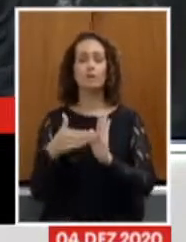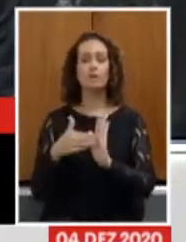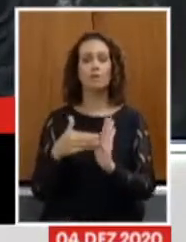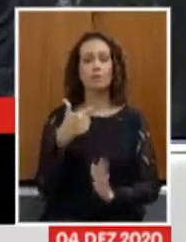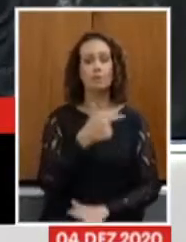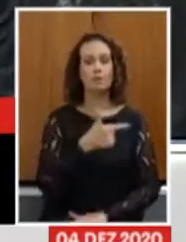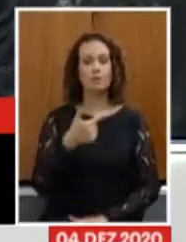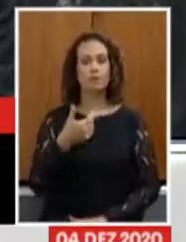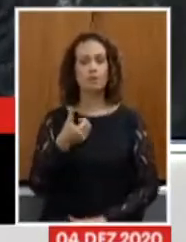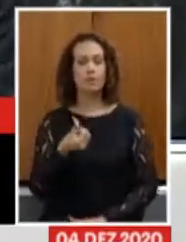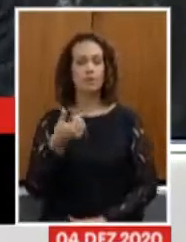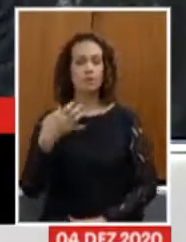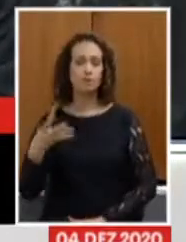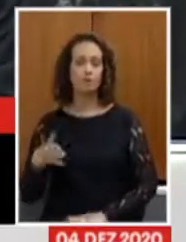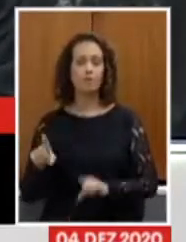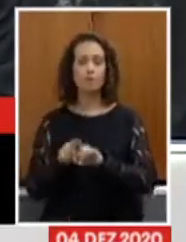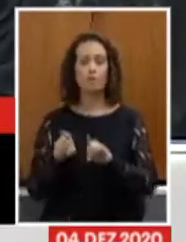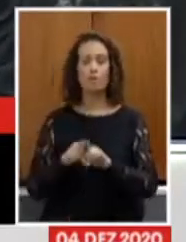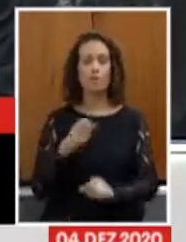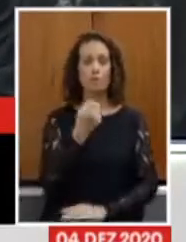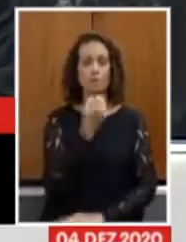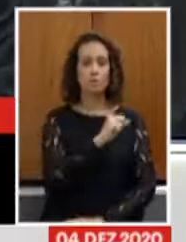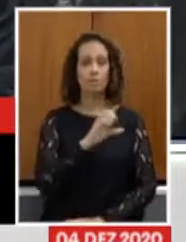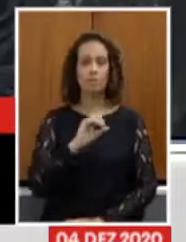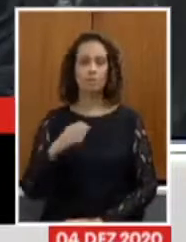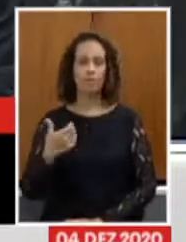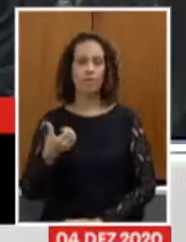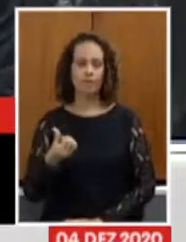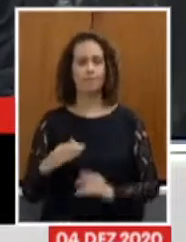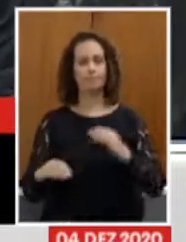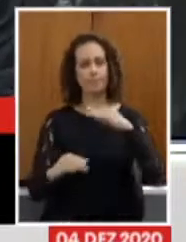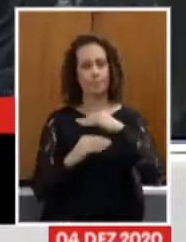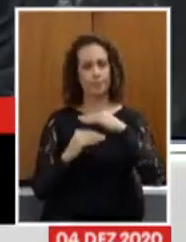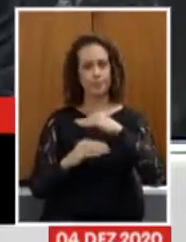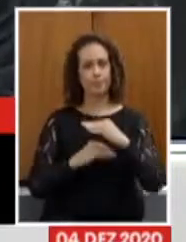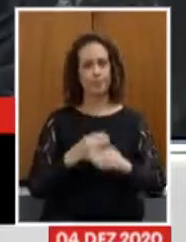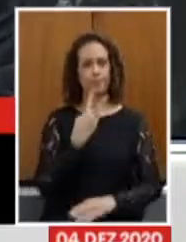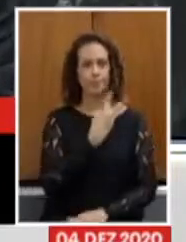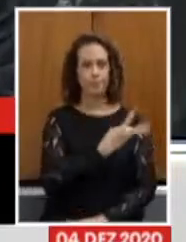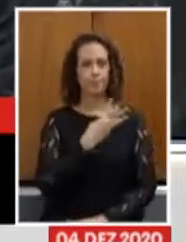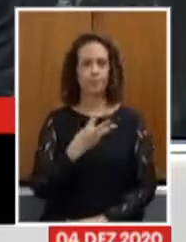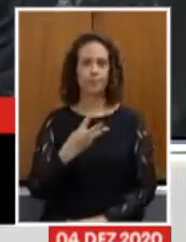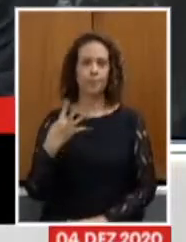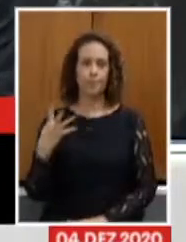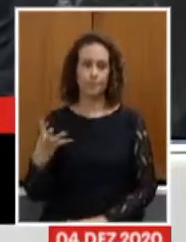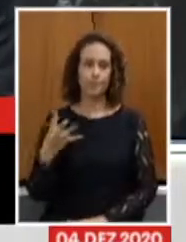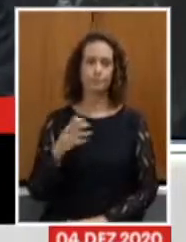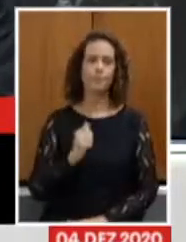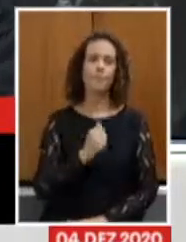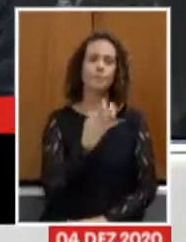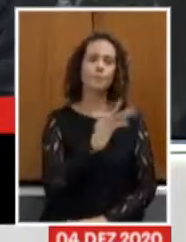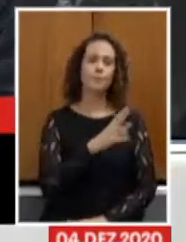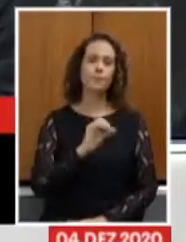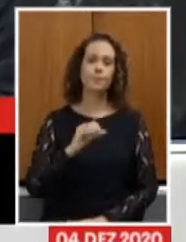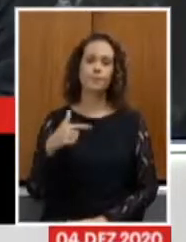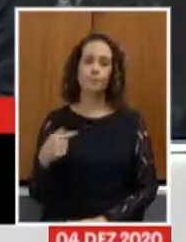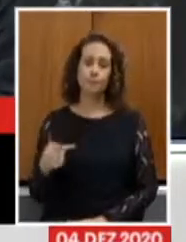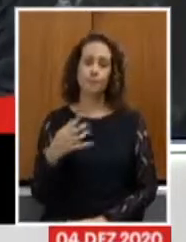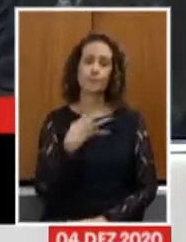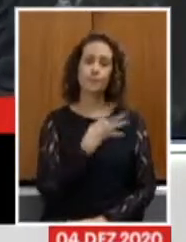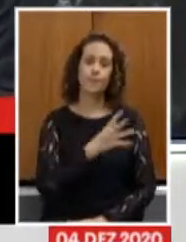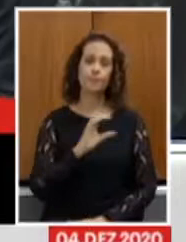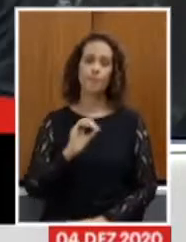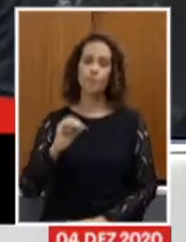774 e 806. As emendas números 334, 407 e